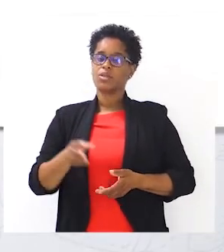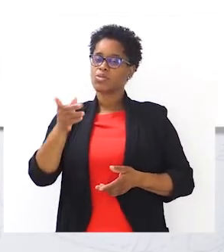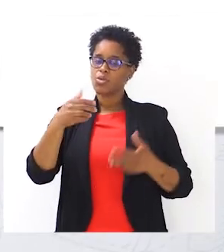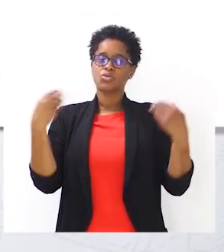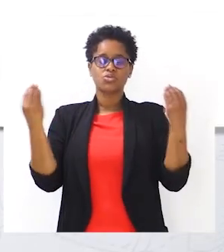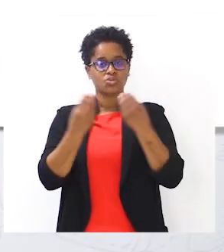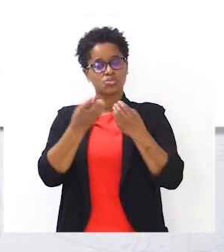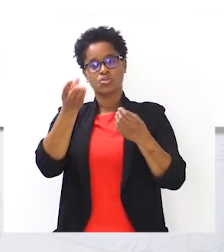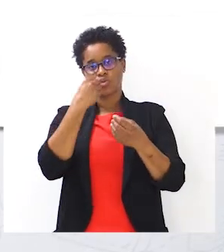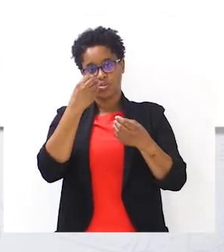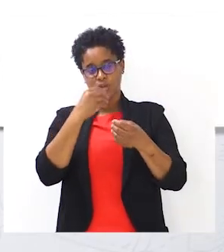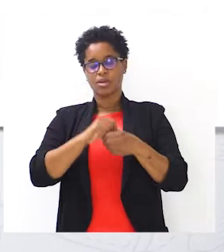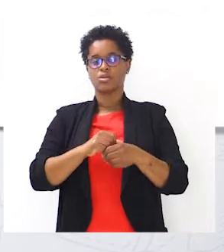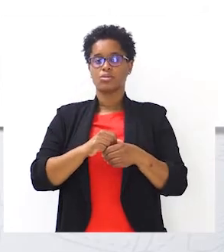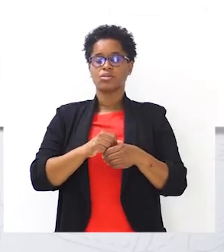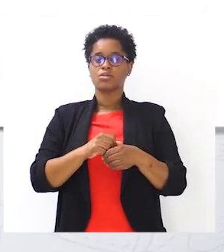Comeram juntos